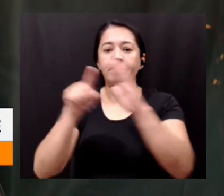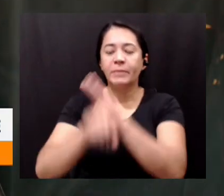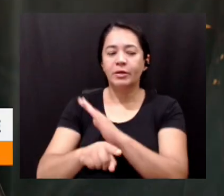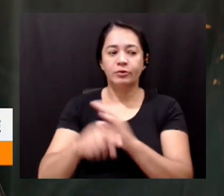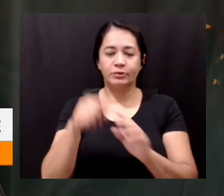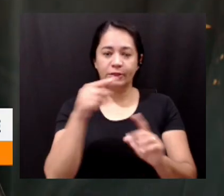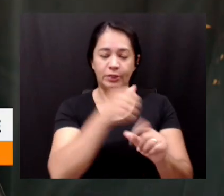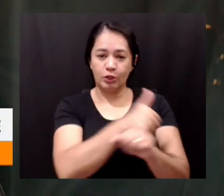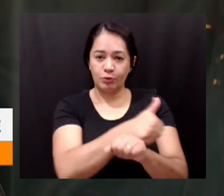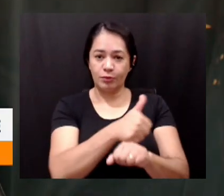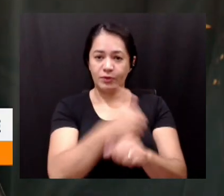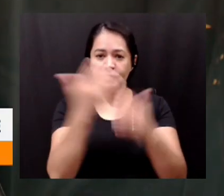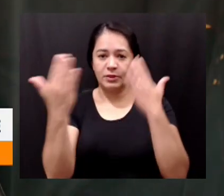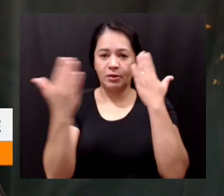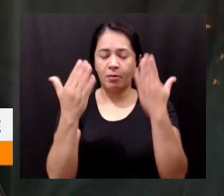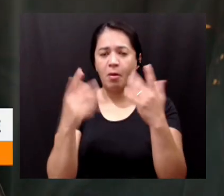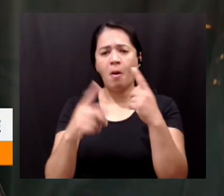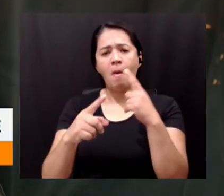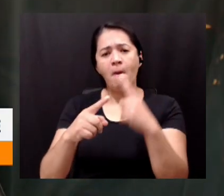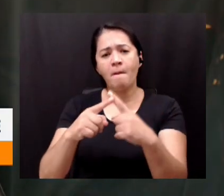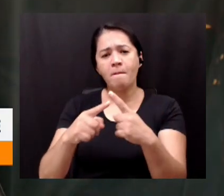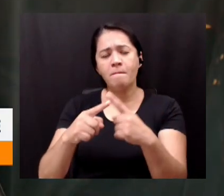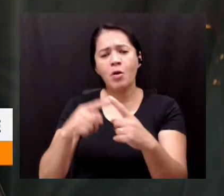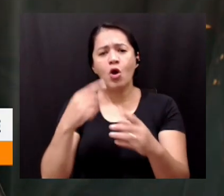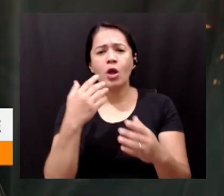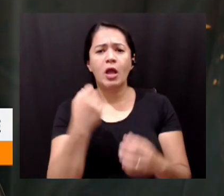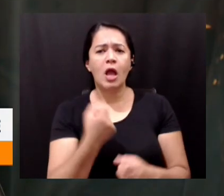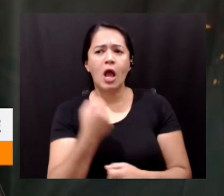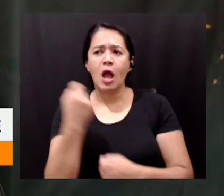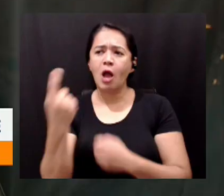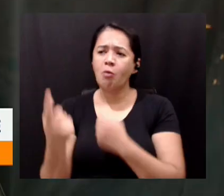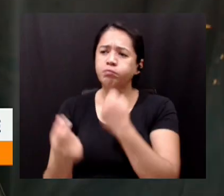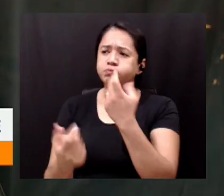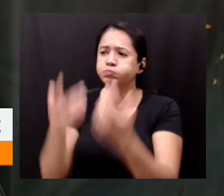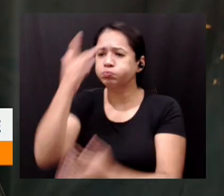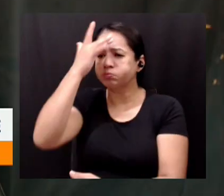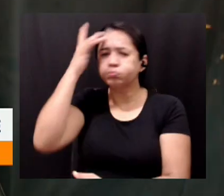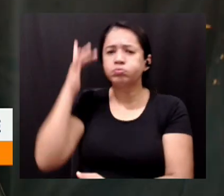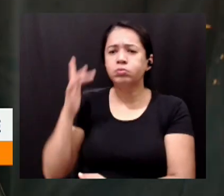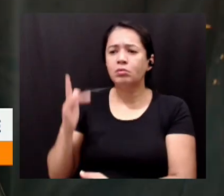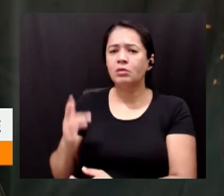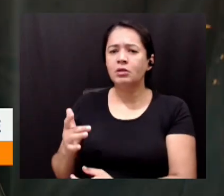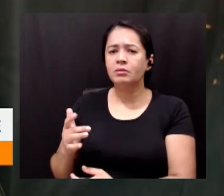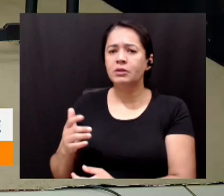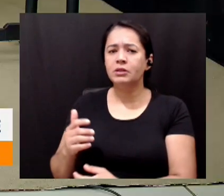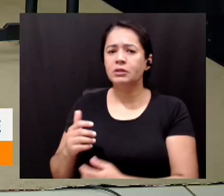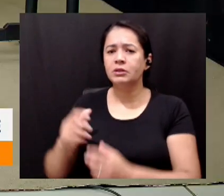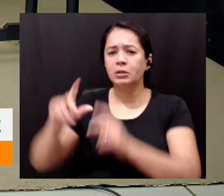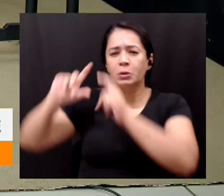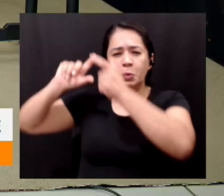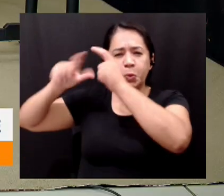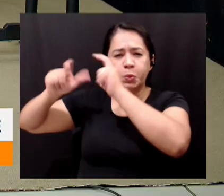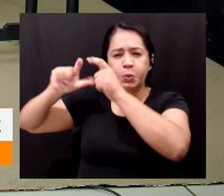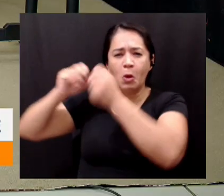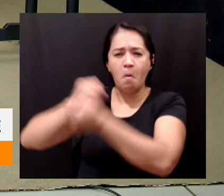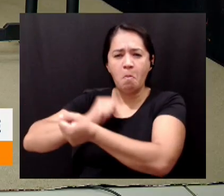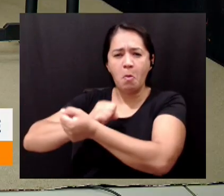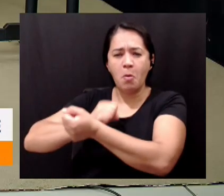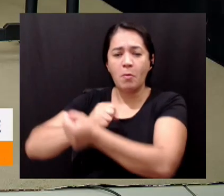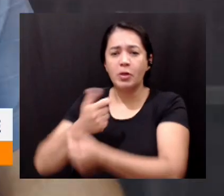que algumas pessoas desenvolvem transtorno do jogo, o vício, e outras não? O que